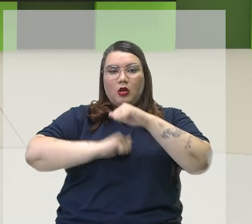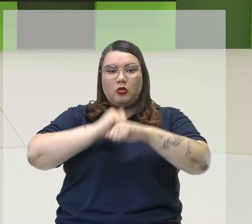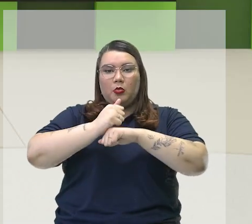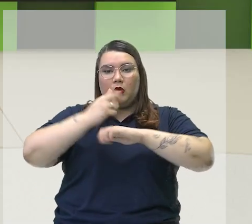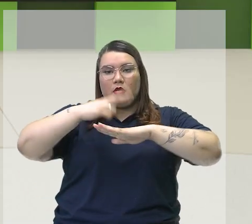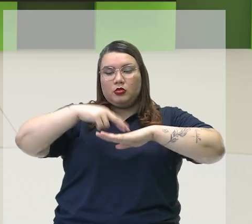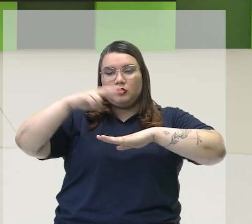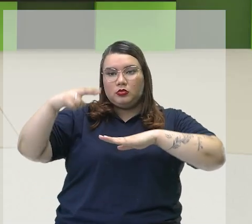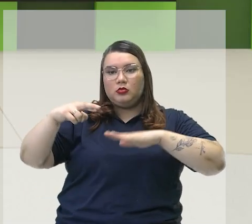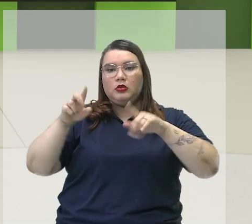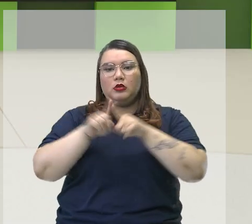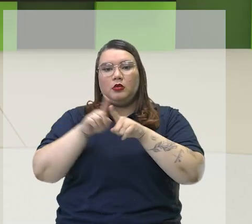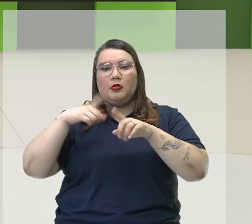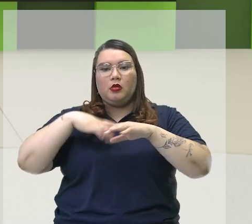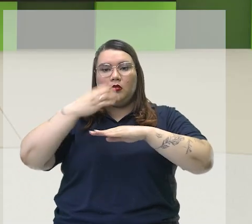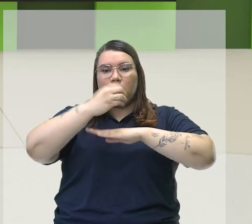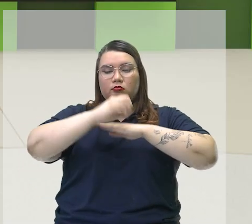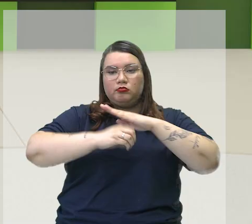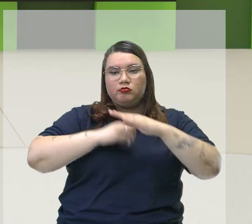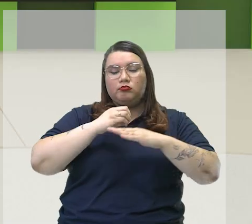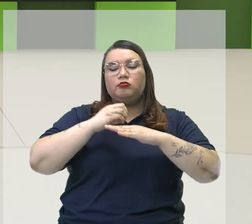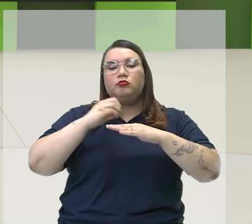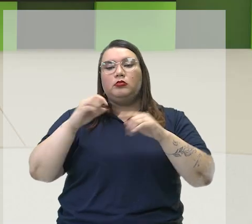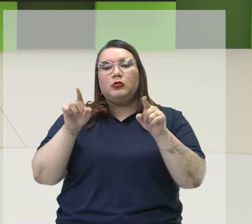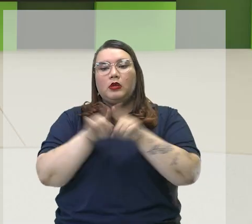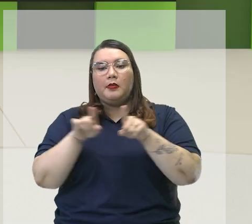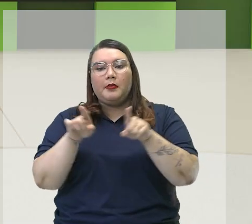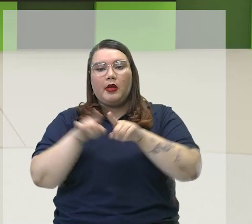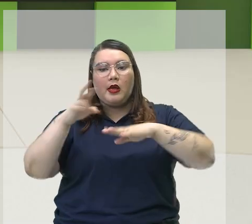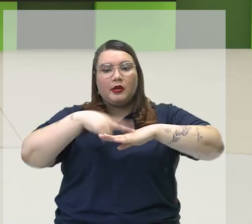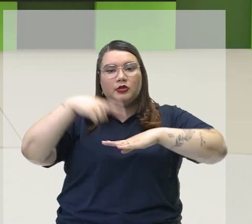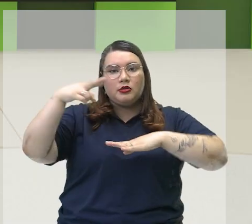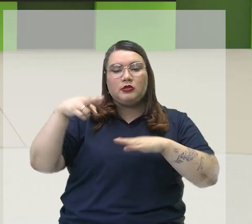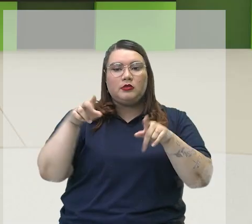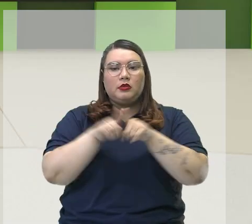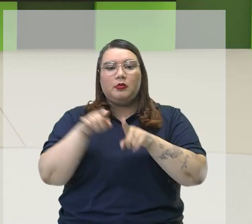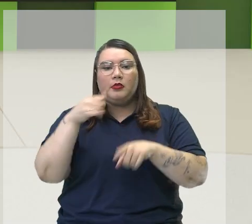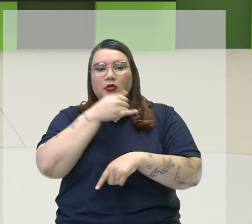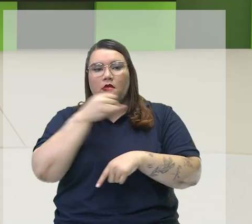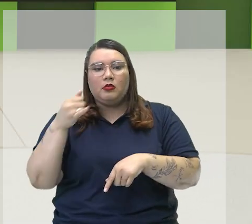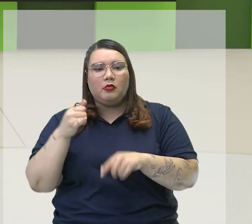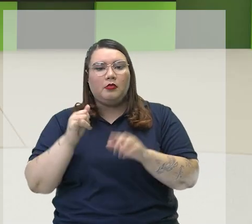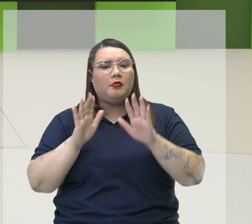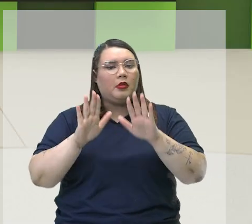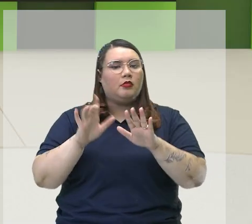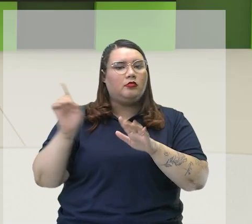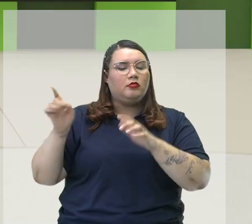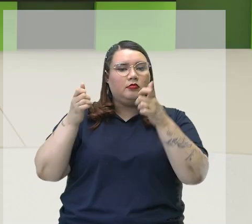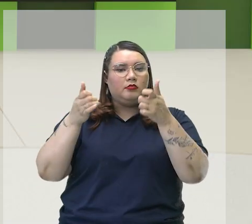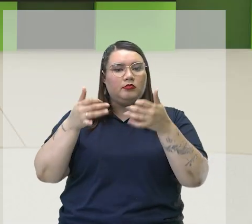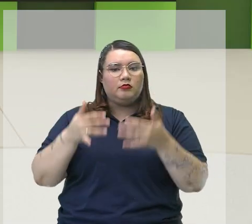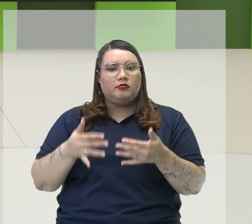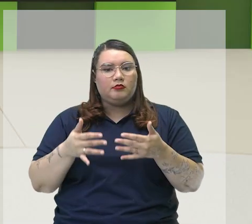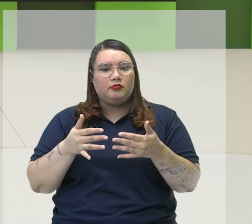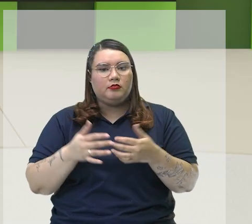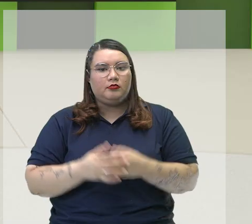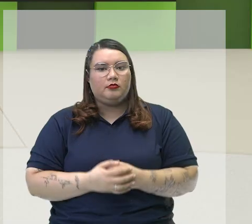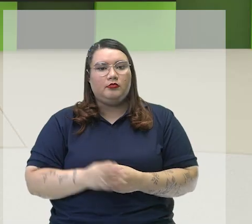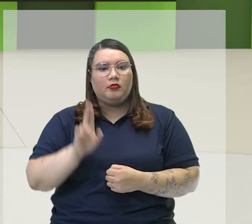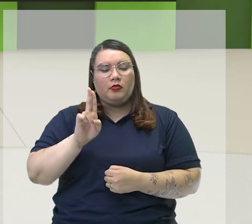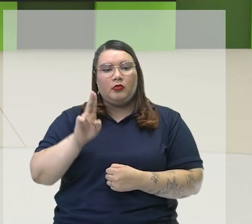radioativo, tenho a partícula, eu tenho a radiação e a energia. E o que é a radioatividade? A